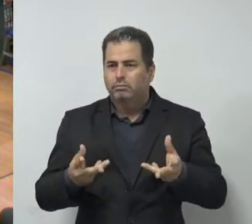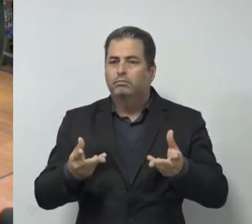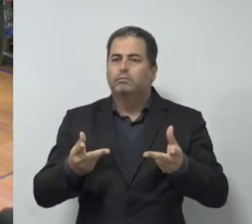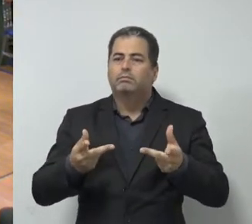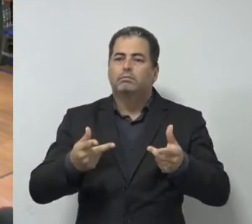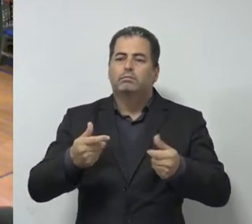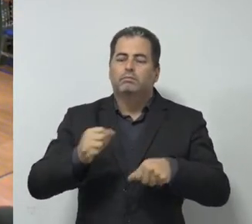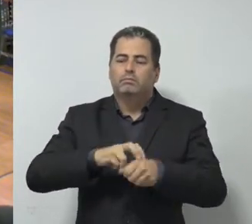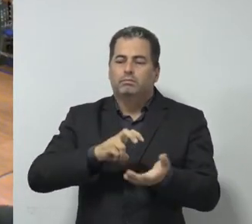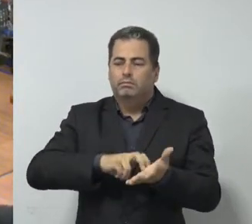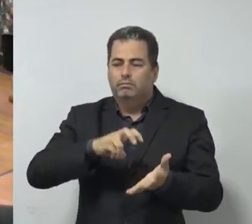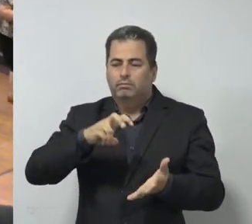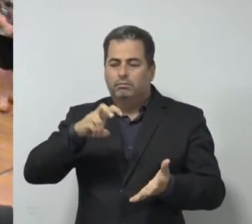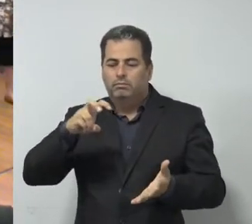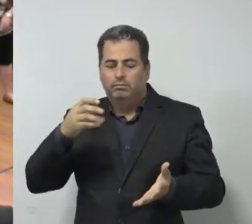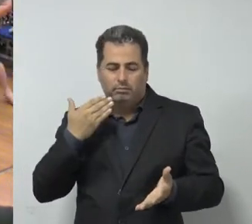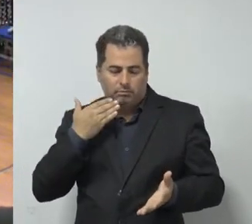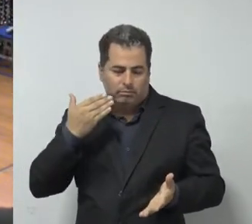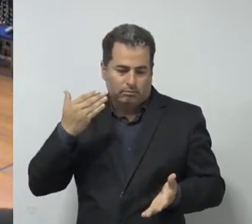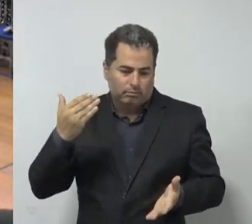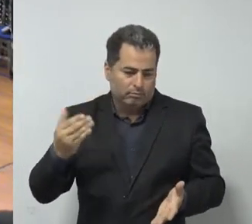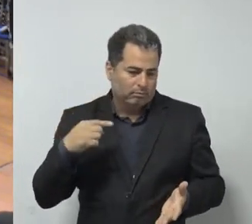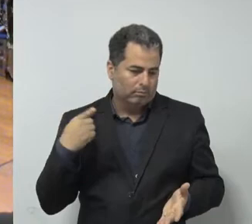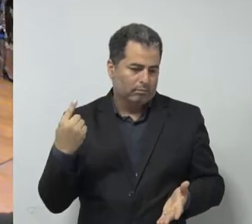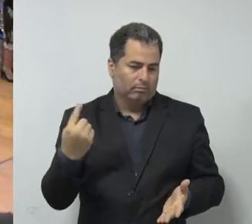aurora, quem te gojeia